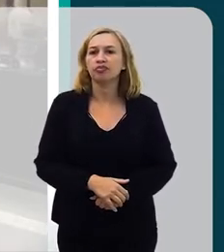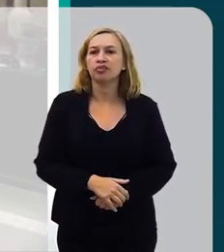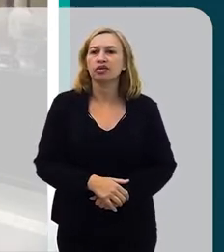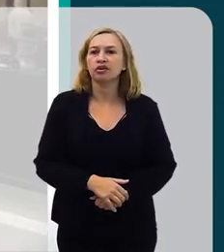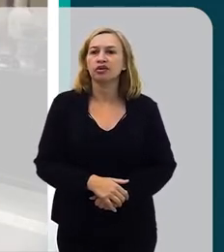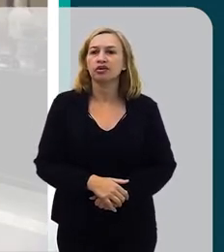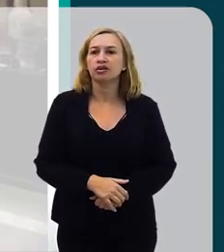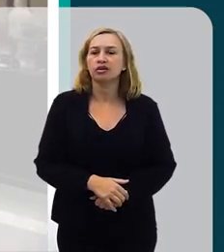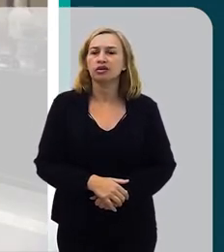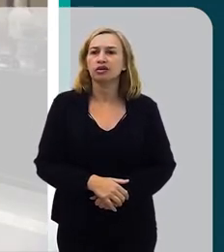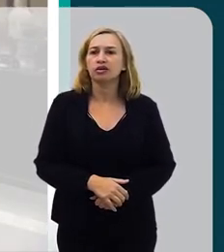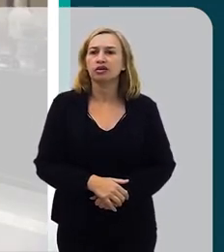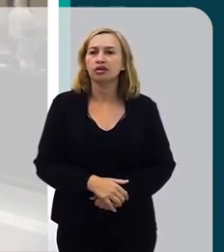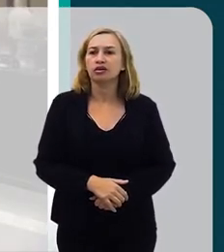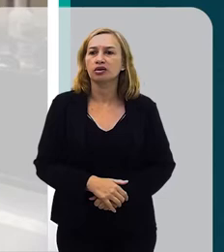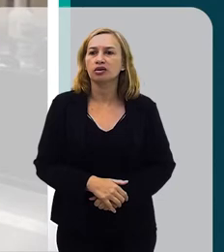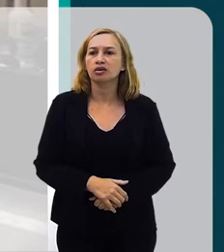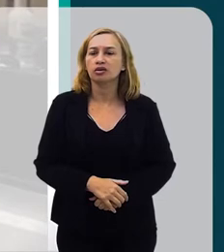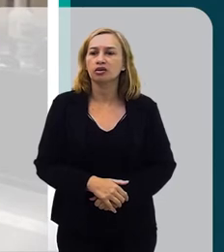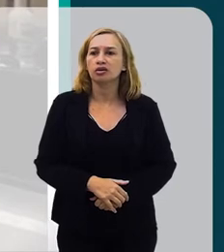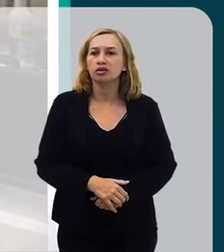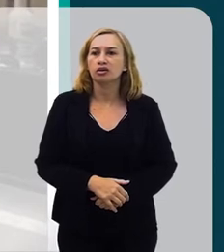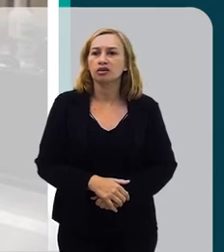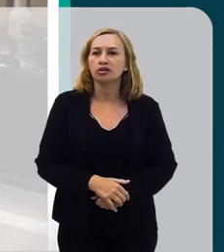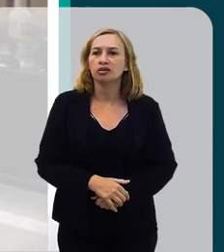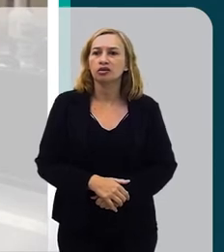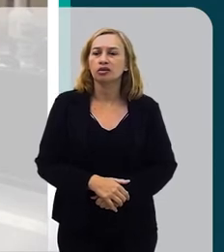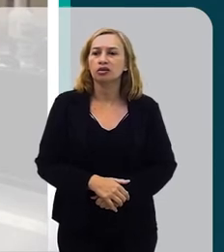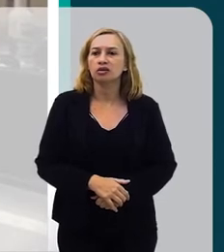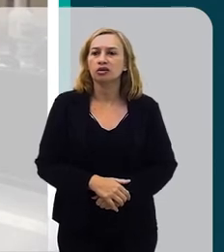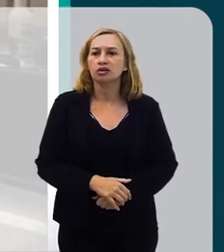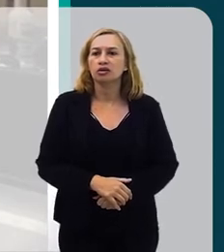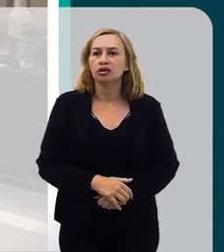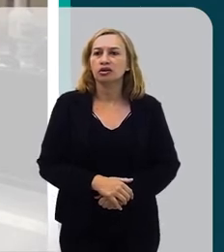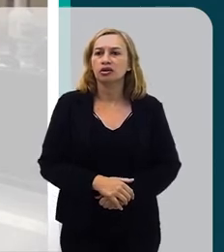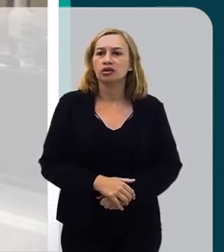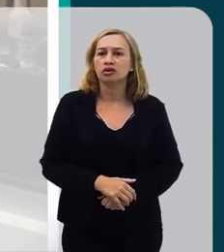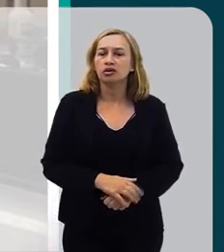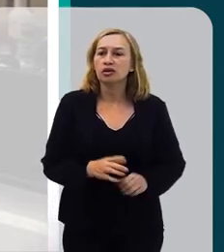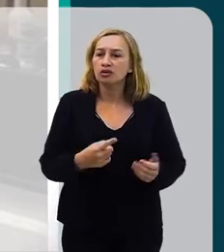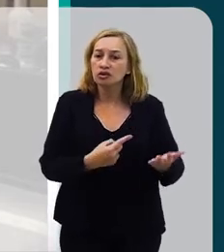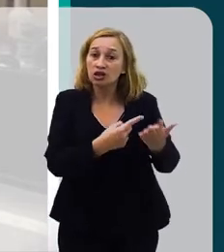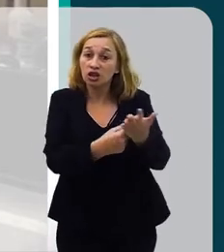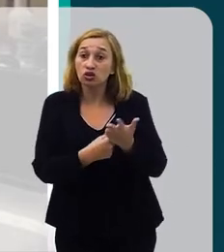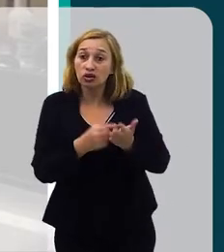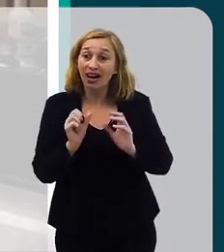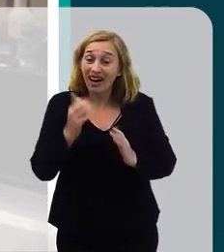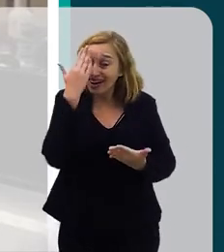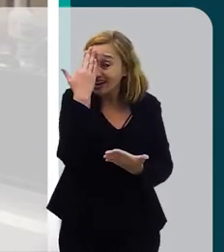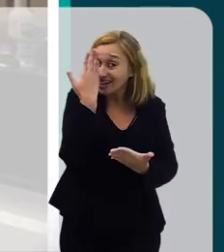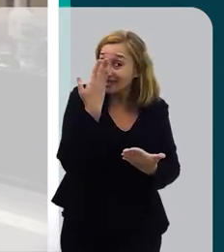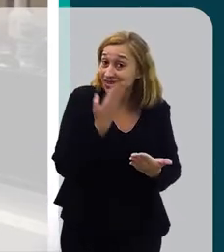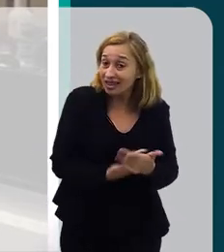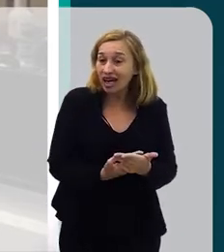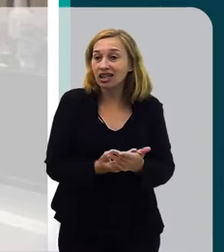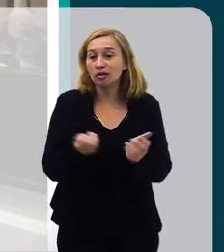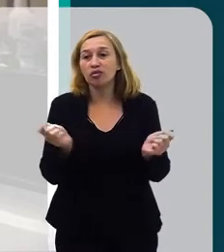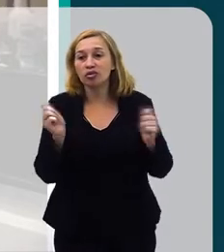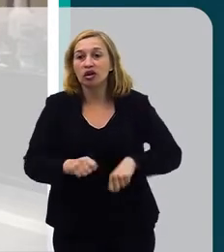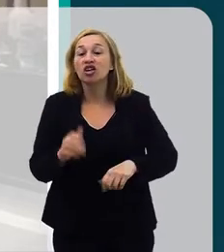para que faça com que acreditem nessa possibilidade, porque eu